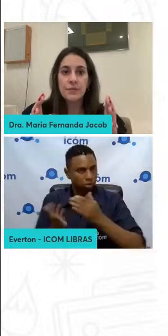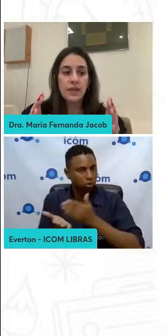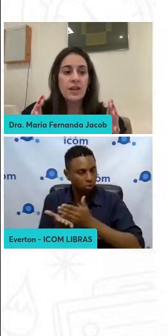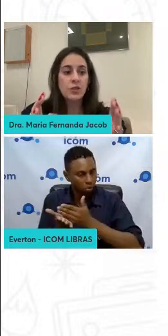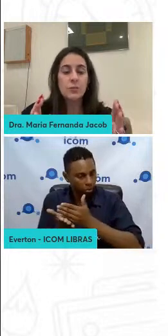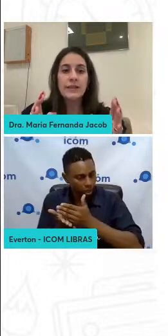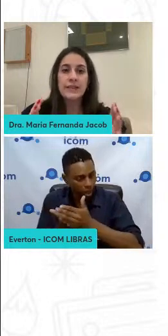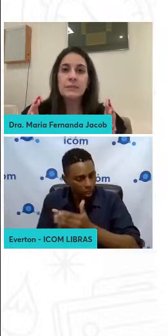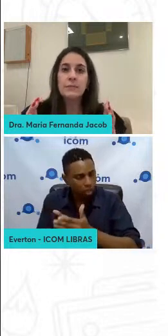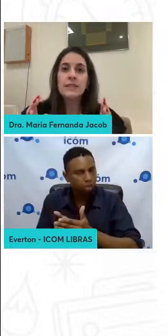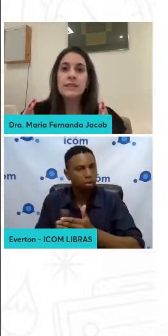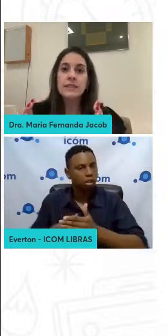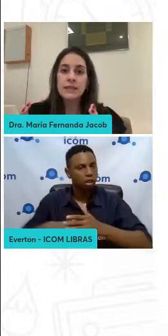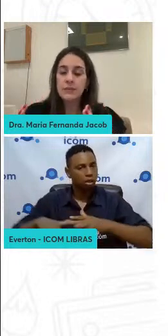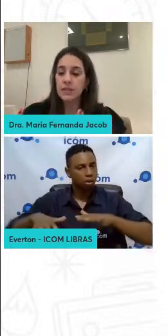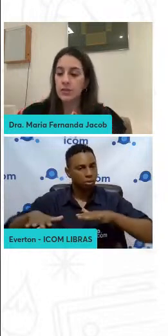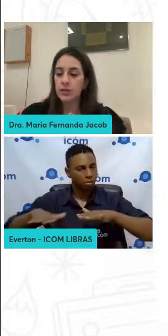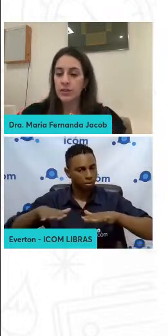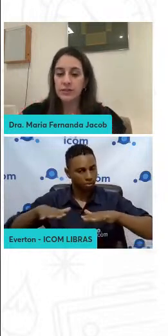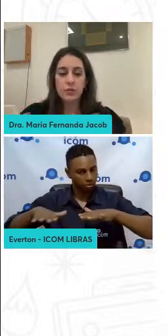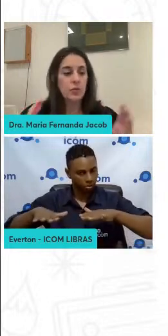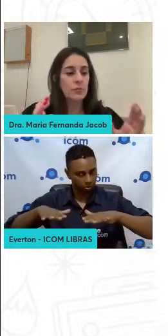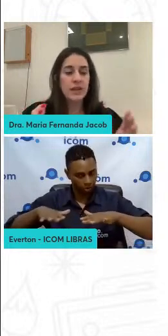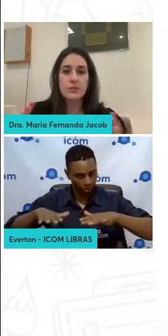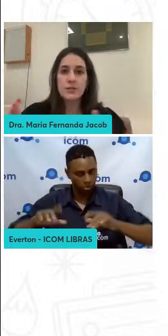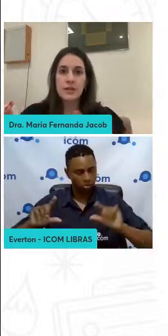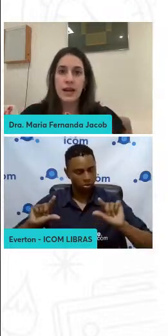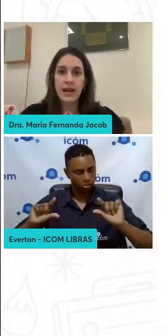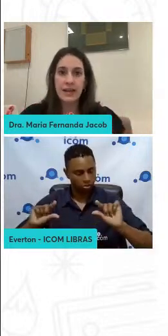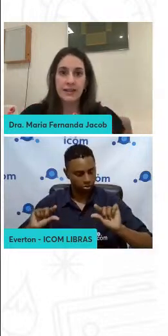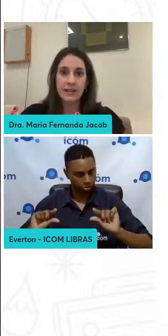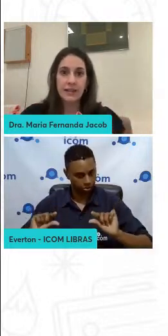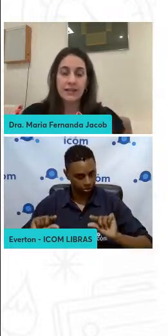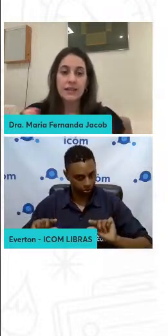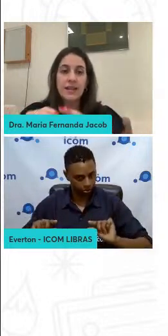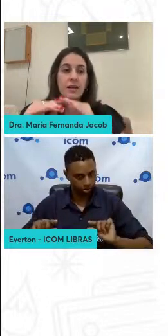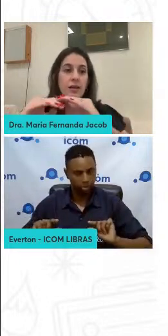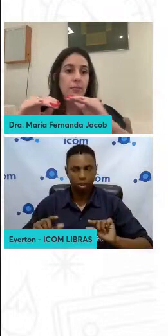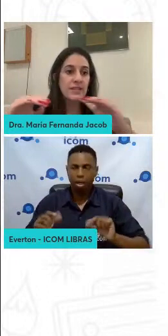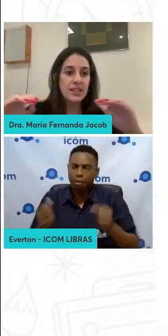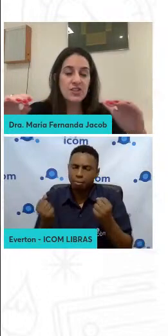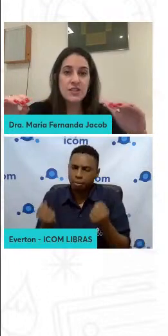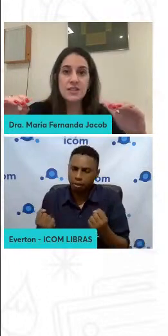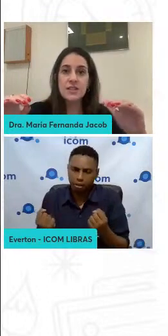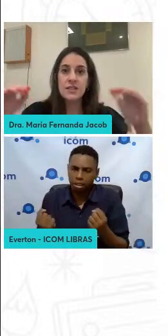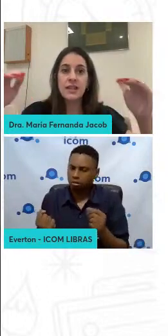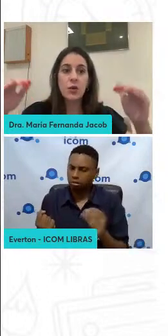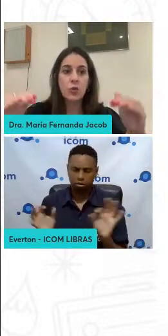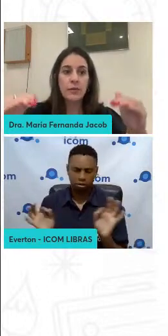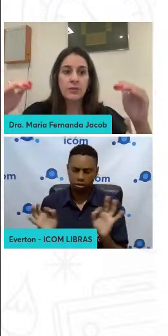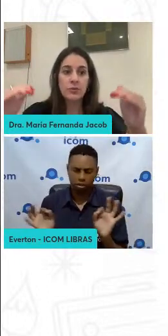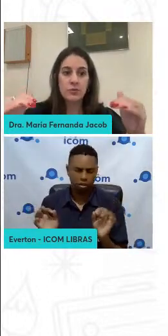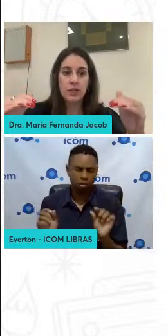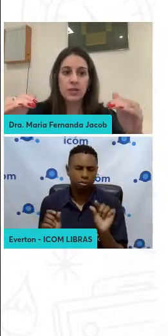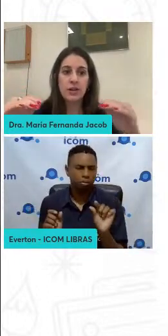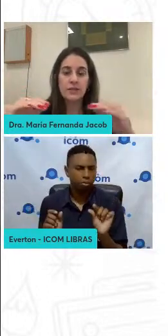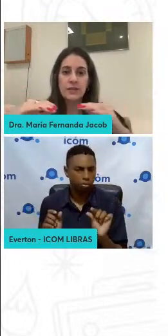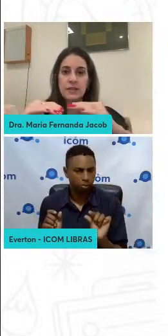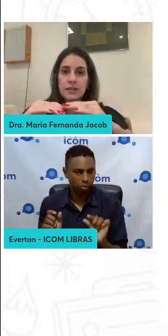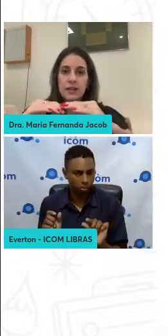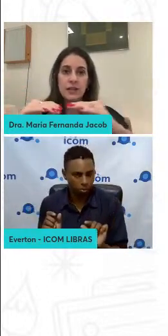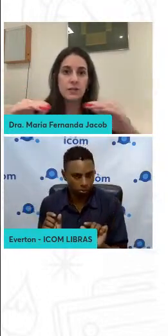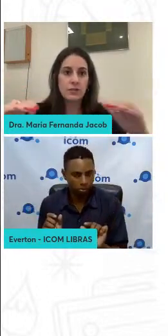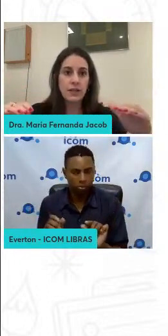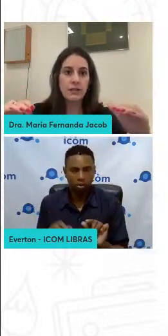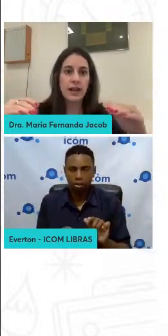exercícios numa demanda menor, com menos carga, paciente, às vezes, em decúbitos menores. O